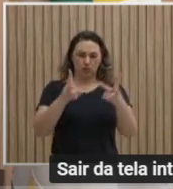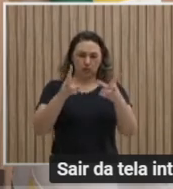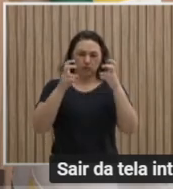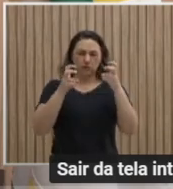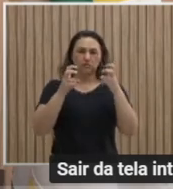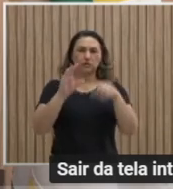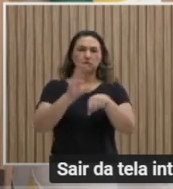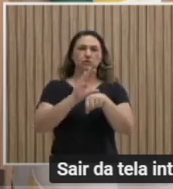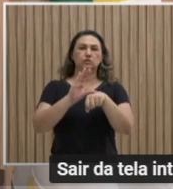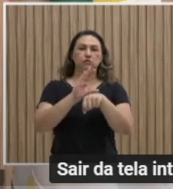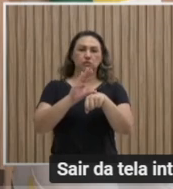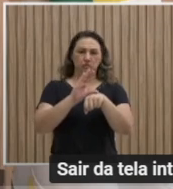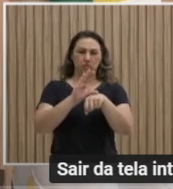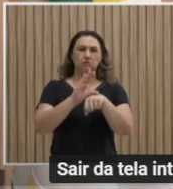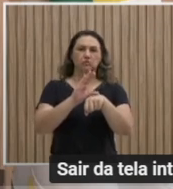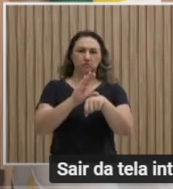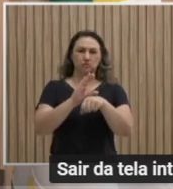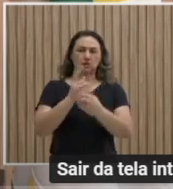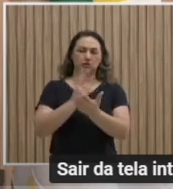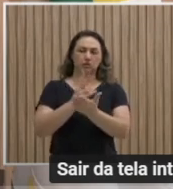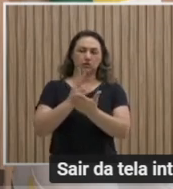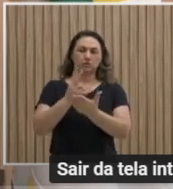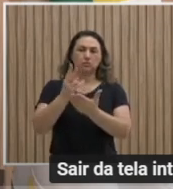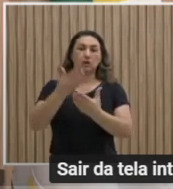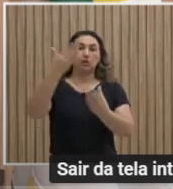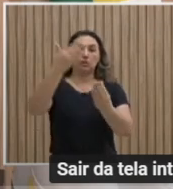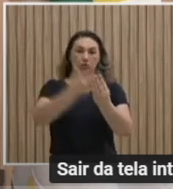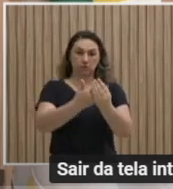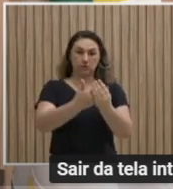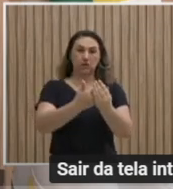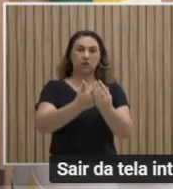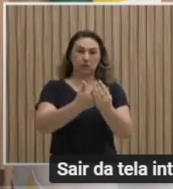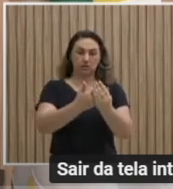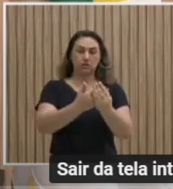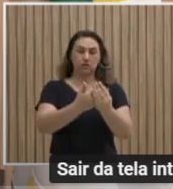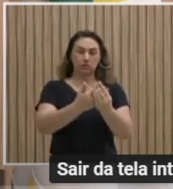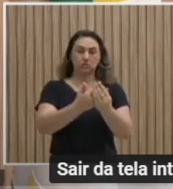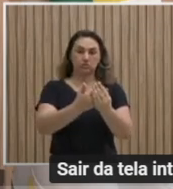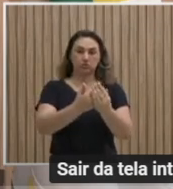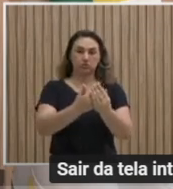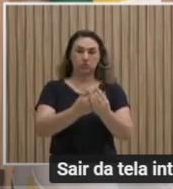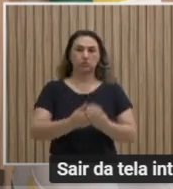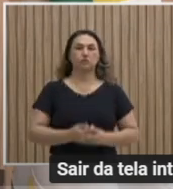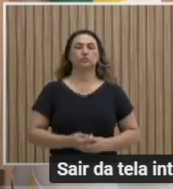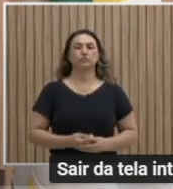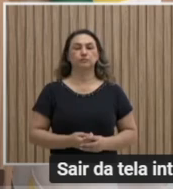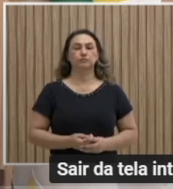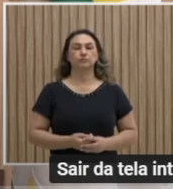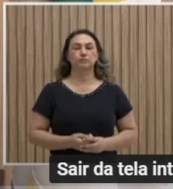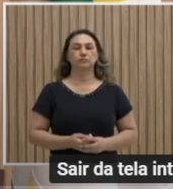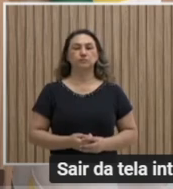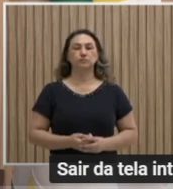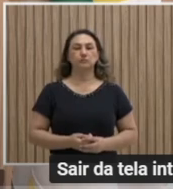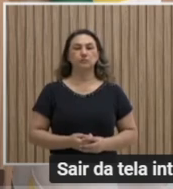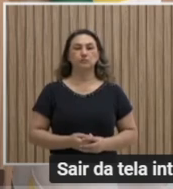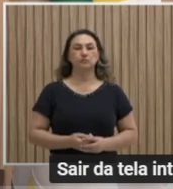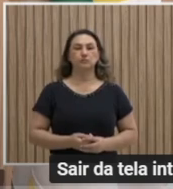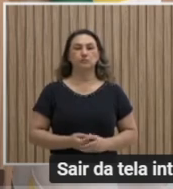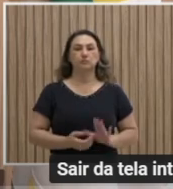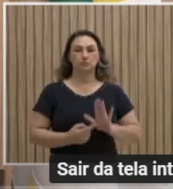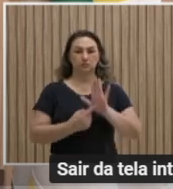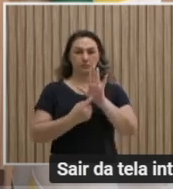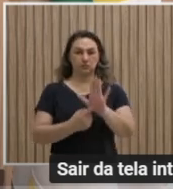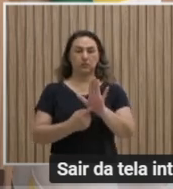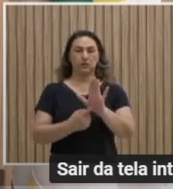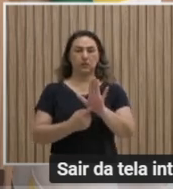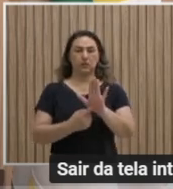constitucionais devido processo legal contraditório e de ampla defesa Manifesto